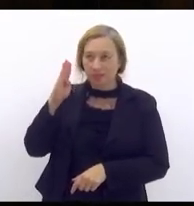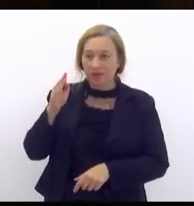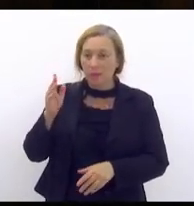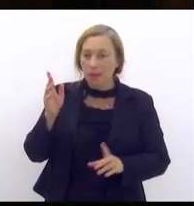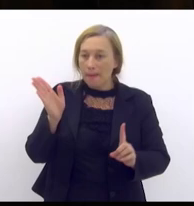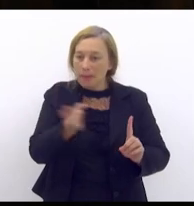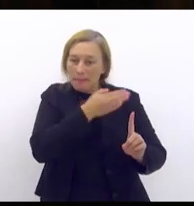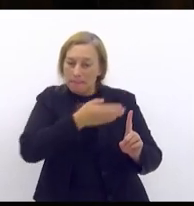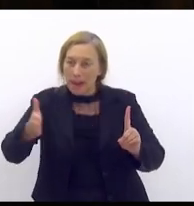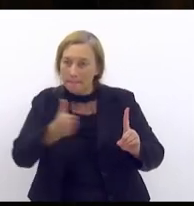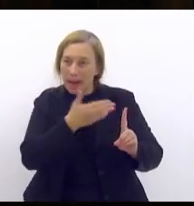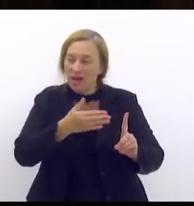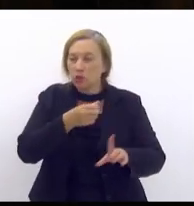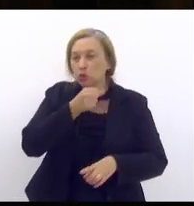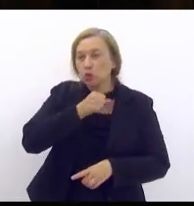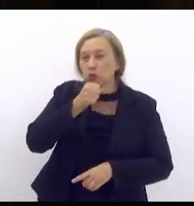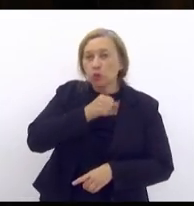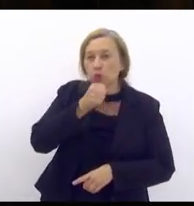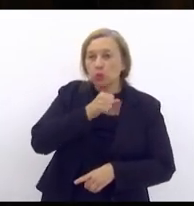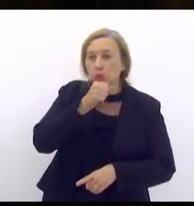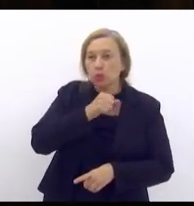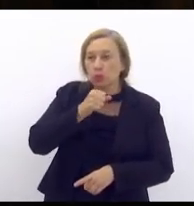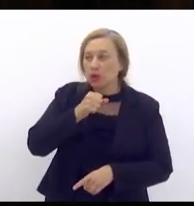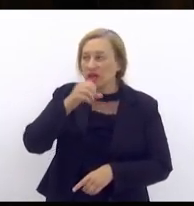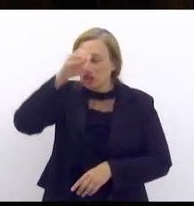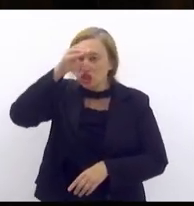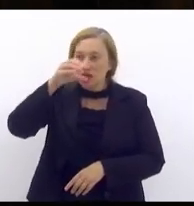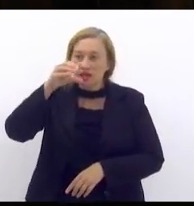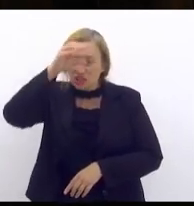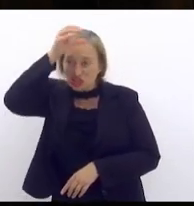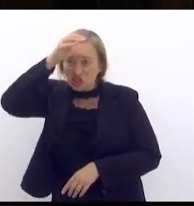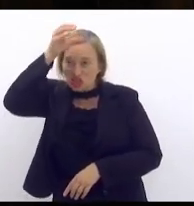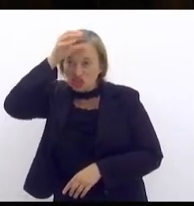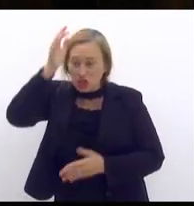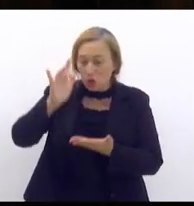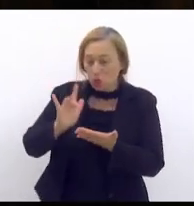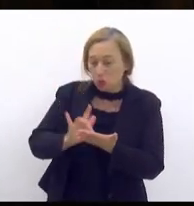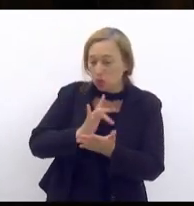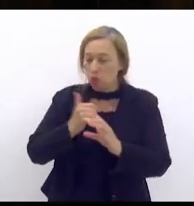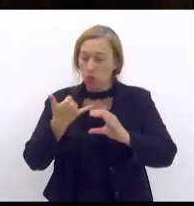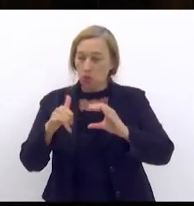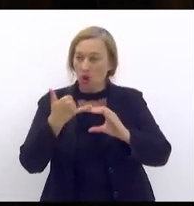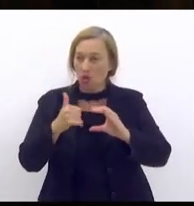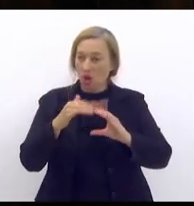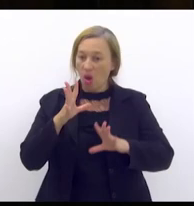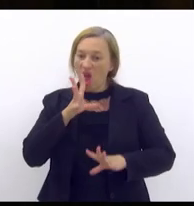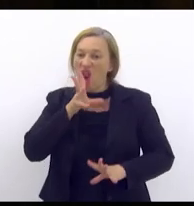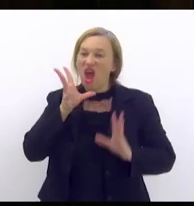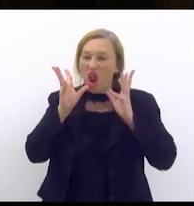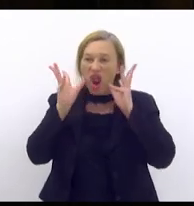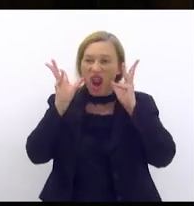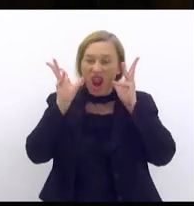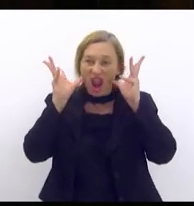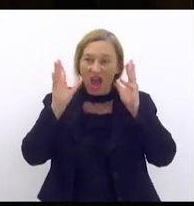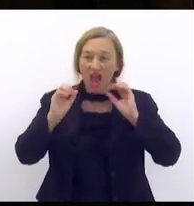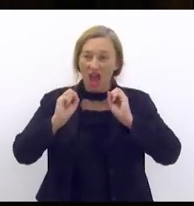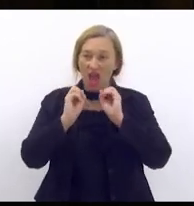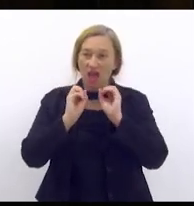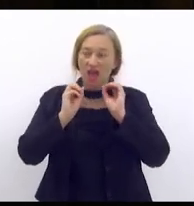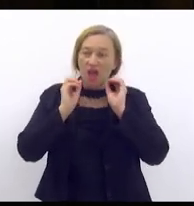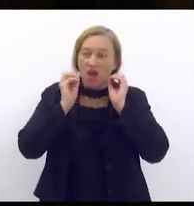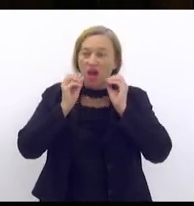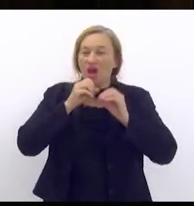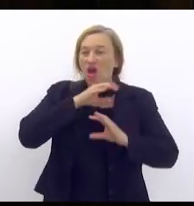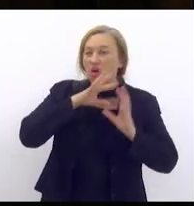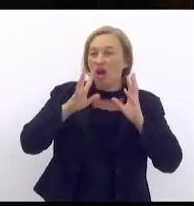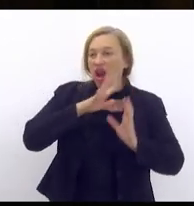Zap, no manifestante ali pacífico, é um leão. Para ir para dentro dos marmanjos vagabundo que rouba celular,